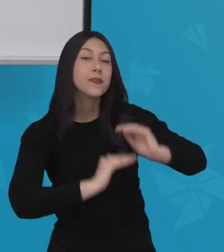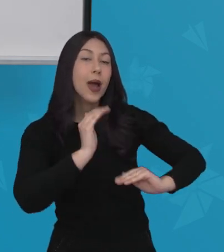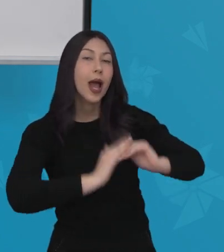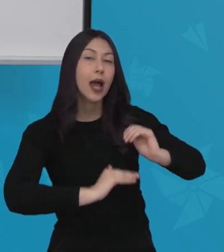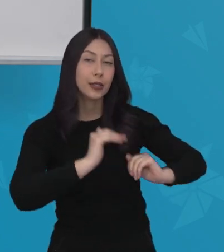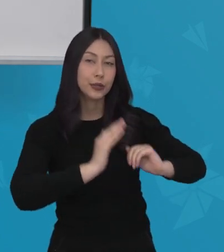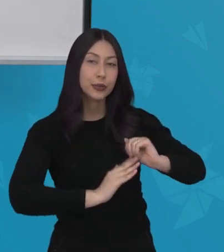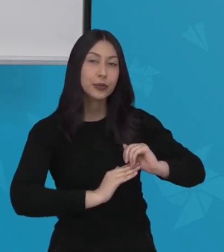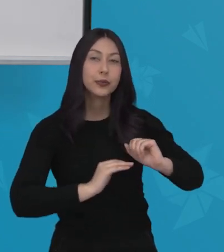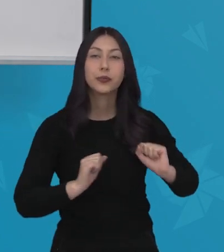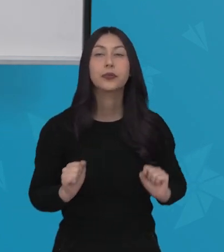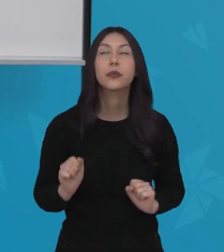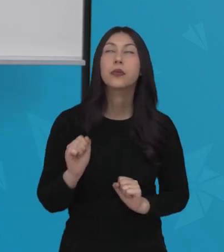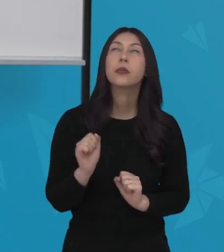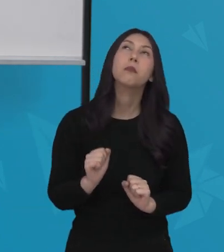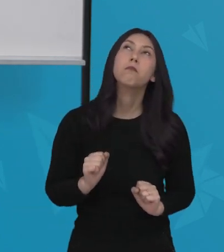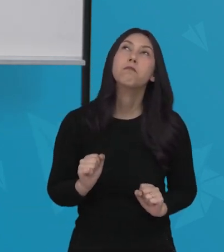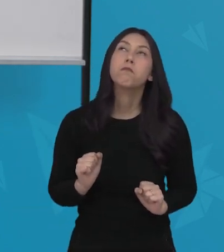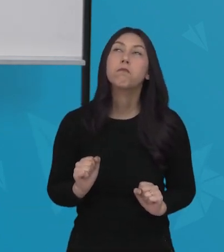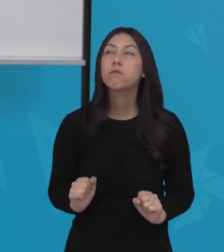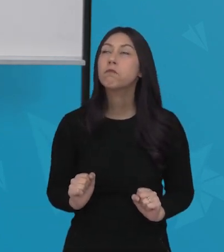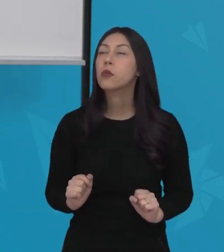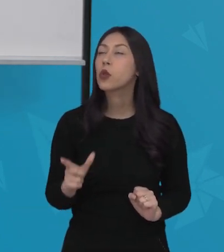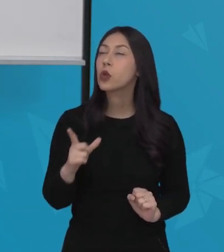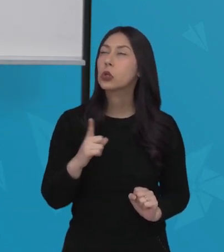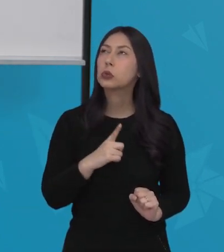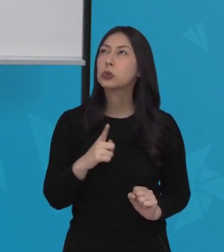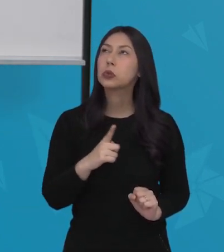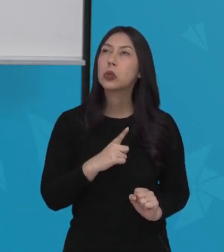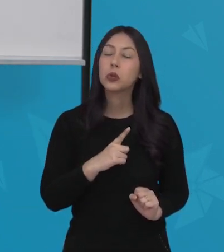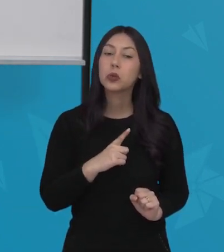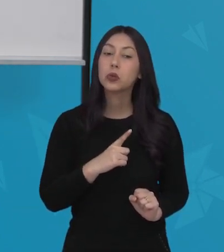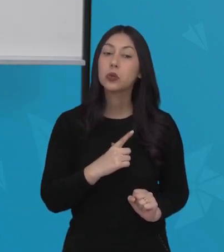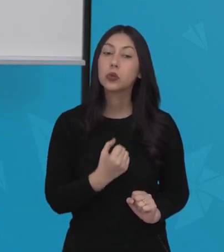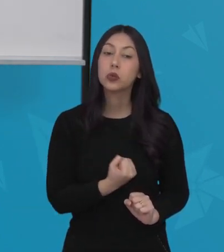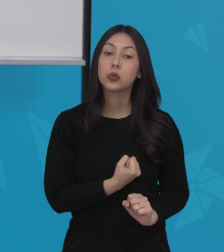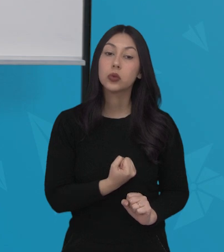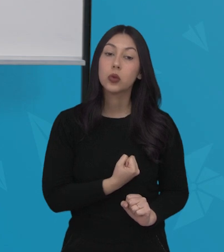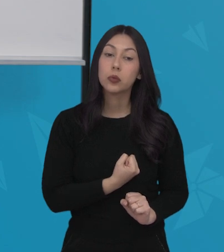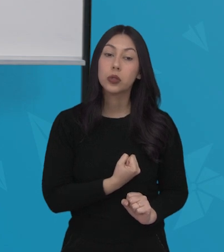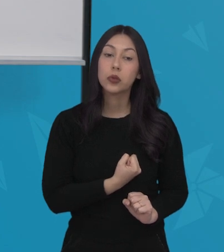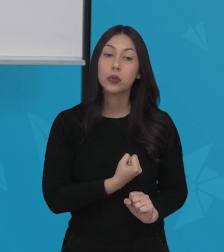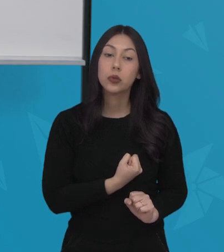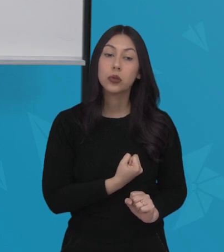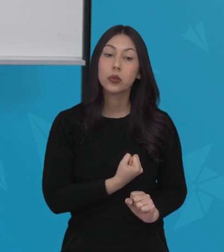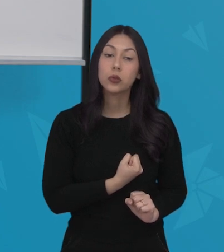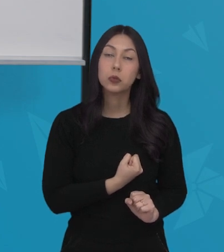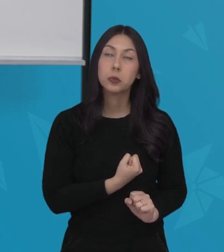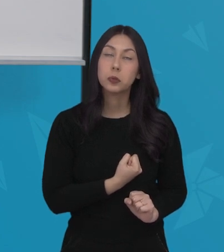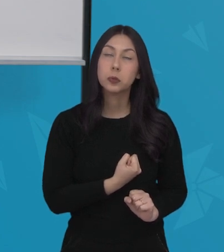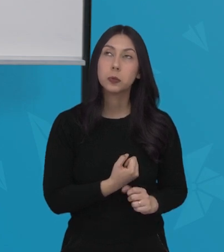estou dizendo. Vamos supor que eu tenha o número, que é um exemplo,